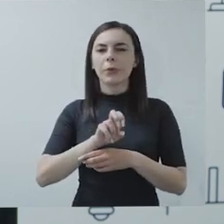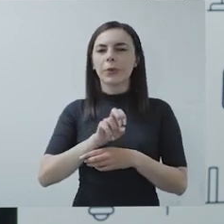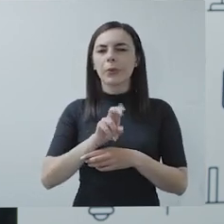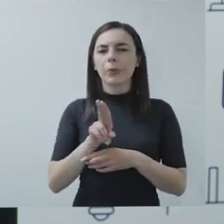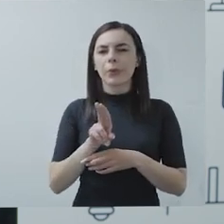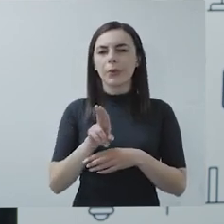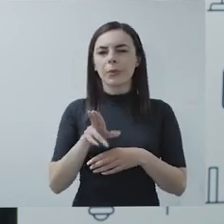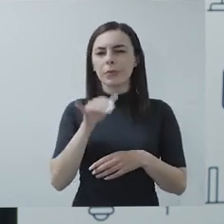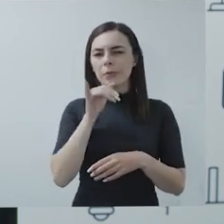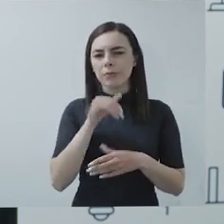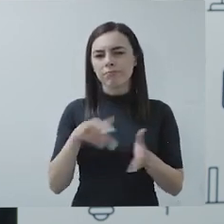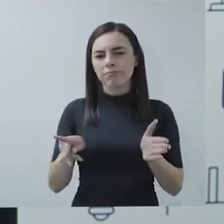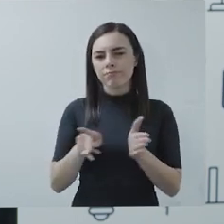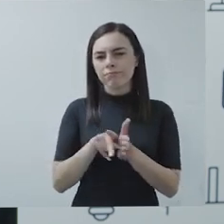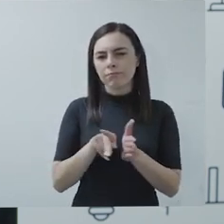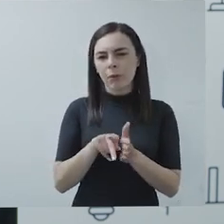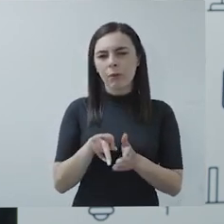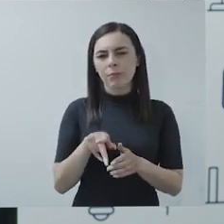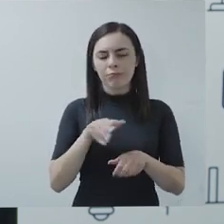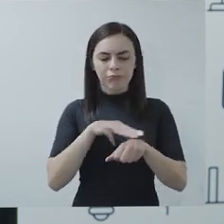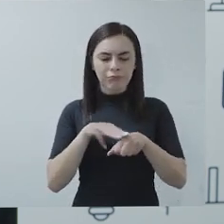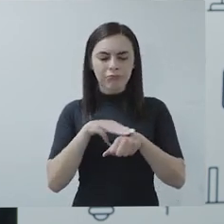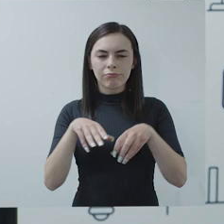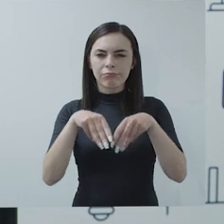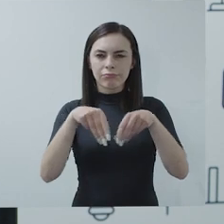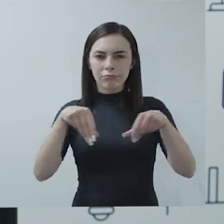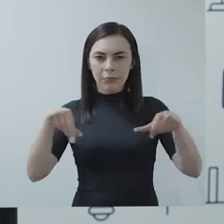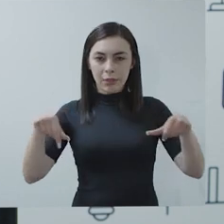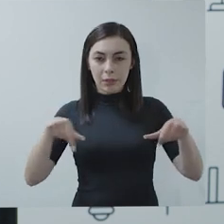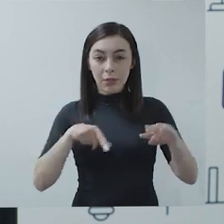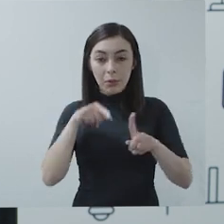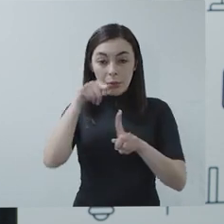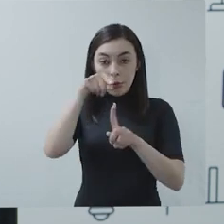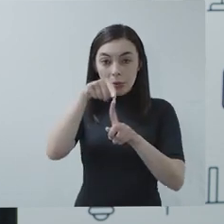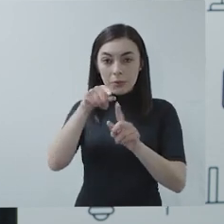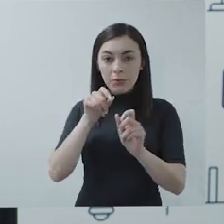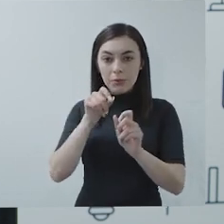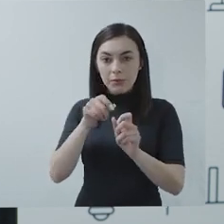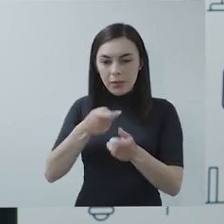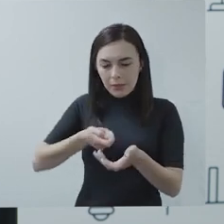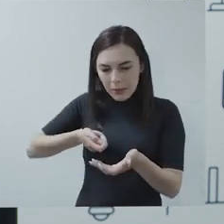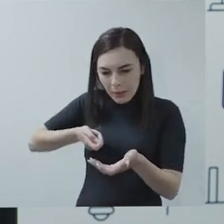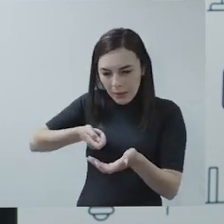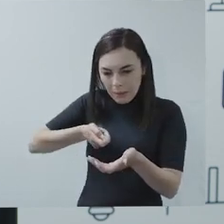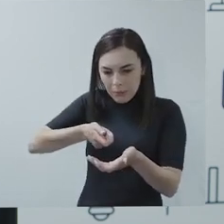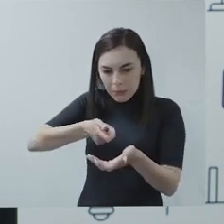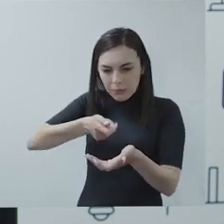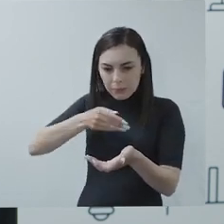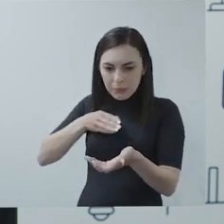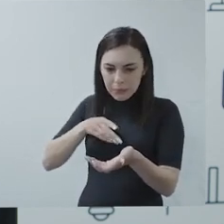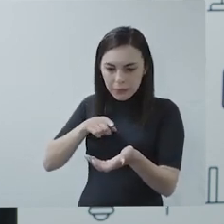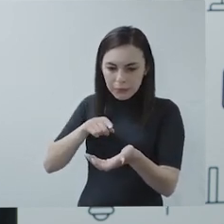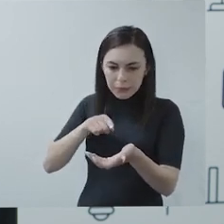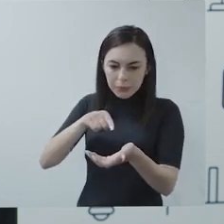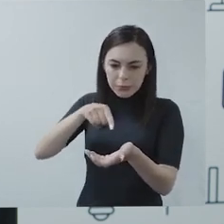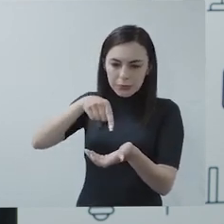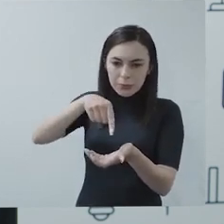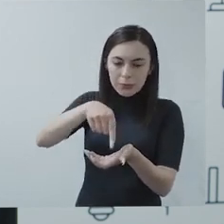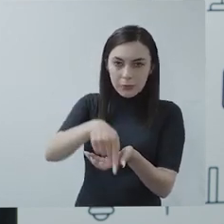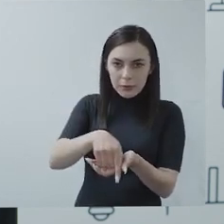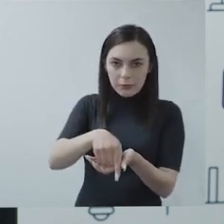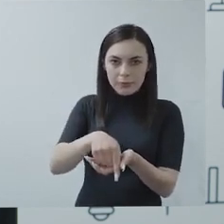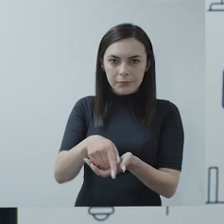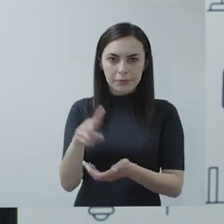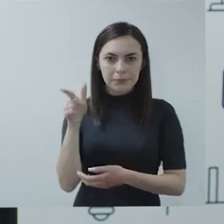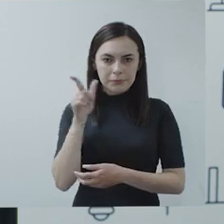chão assim que é de terra, é feito um buraquinho. E tem que tentar colocar as bolinhas que ela jogar a bolinha